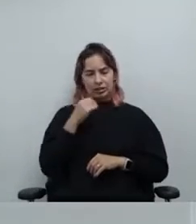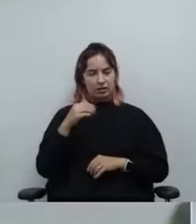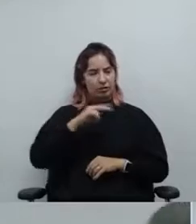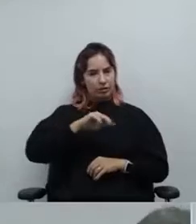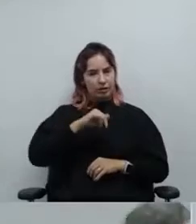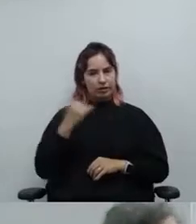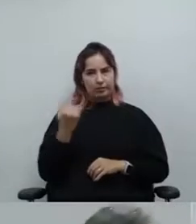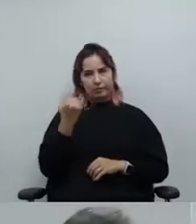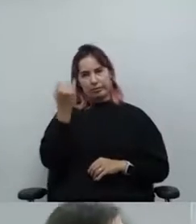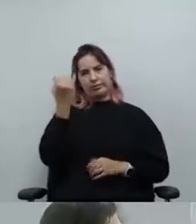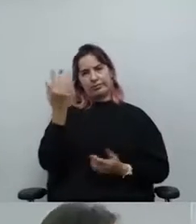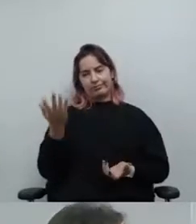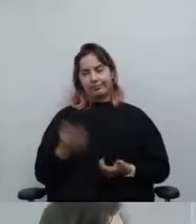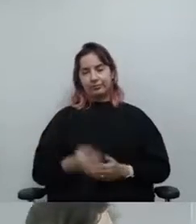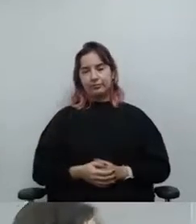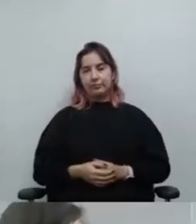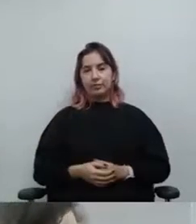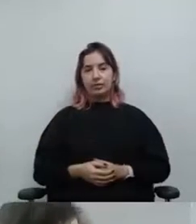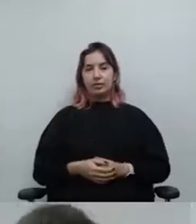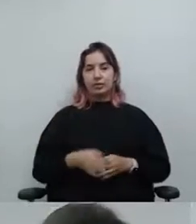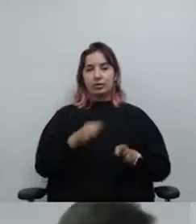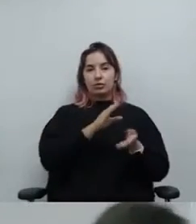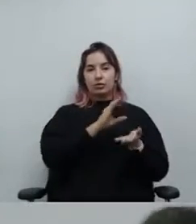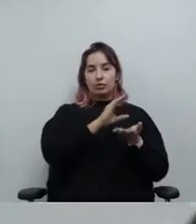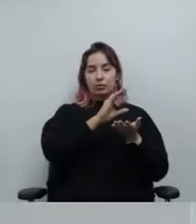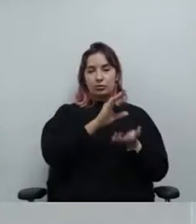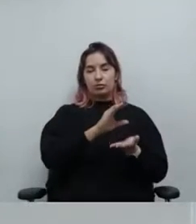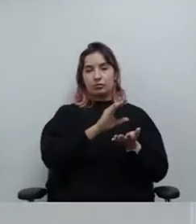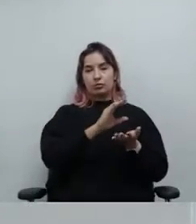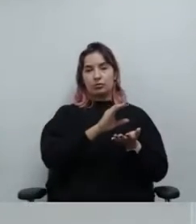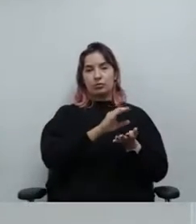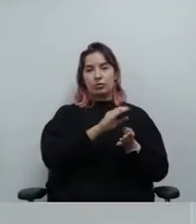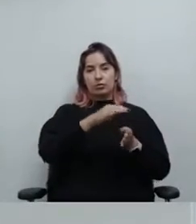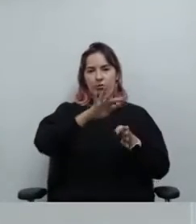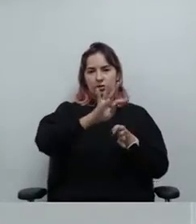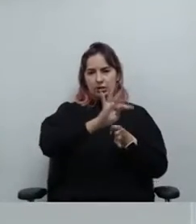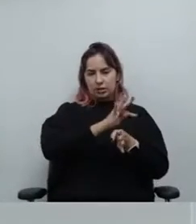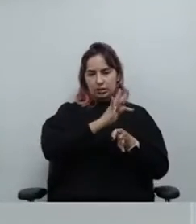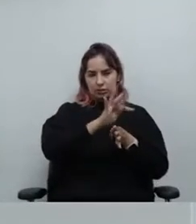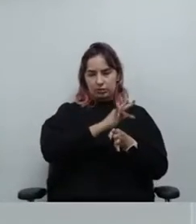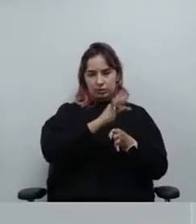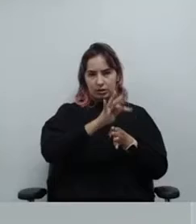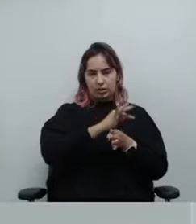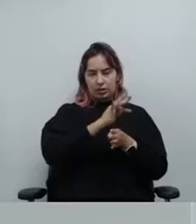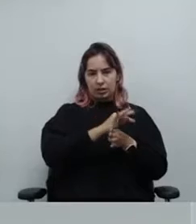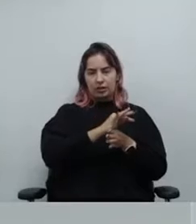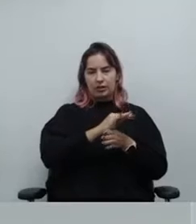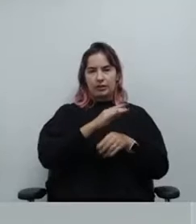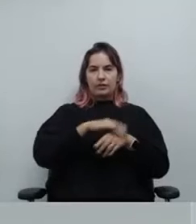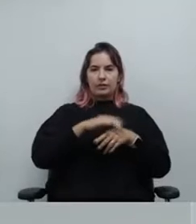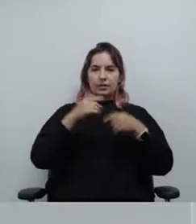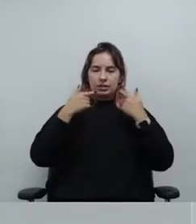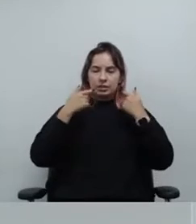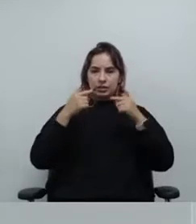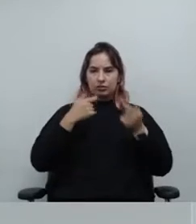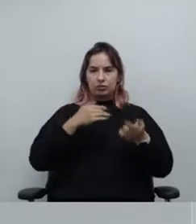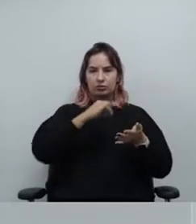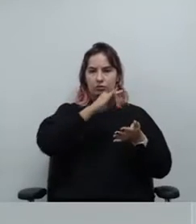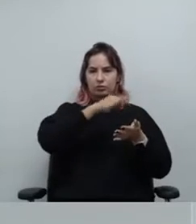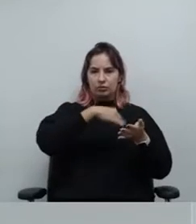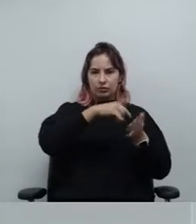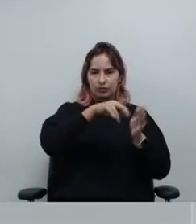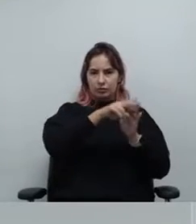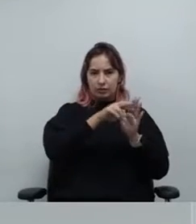foi silente. O Conselho Tutelar, que recebeu denúncia de maus cuidados, fez um relatório de que estava tudo